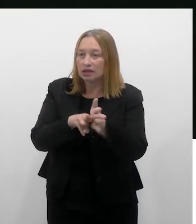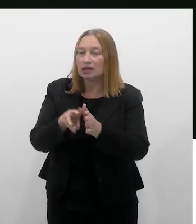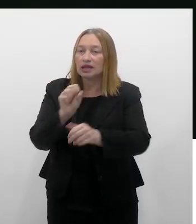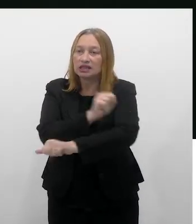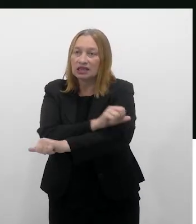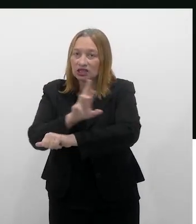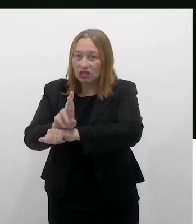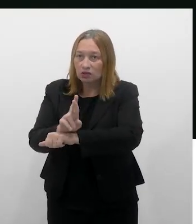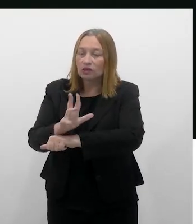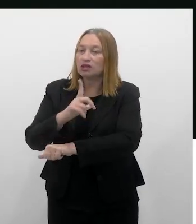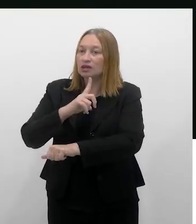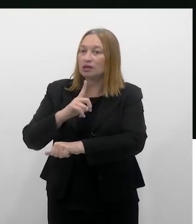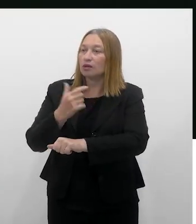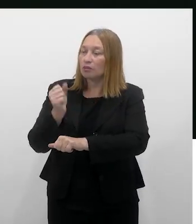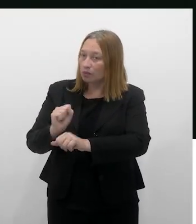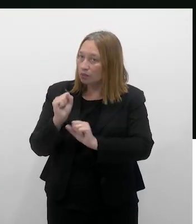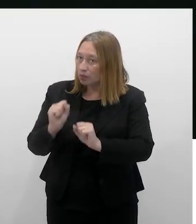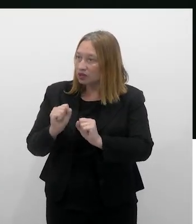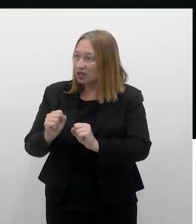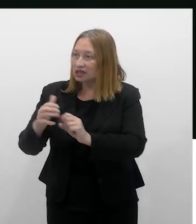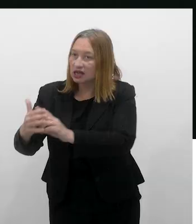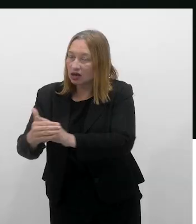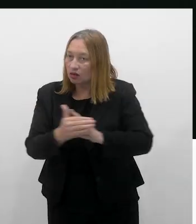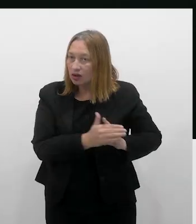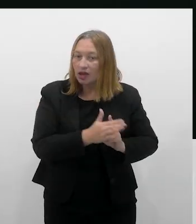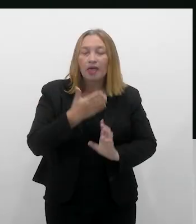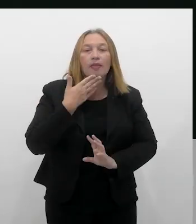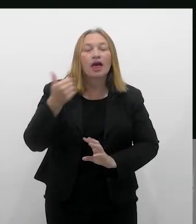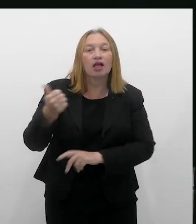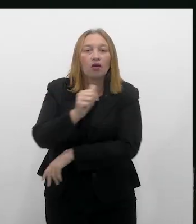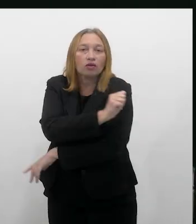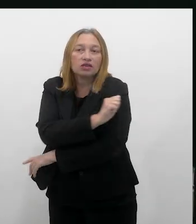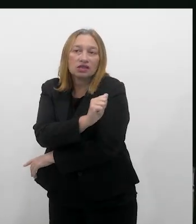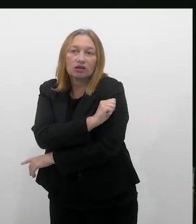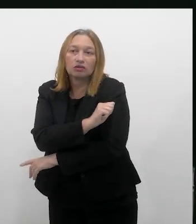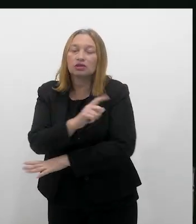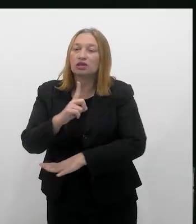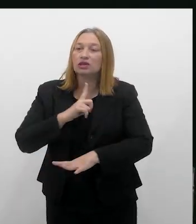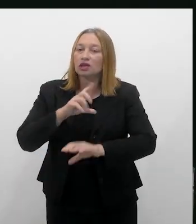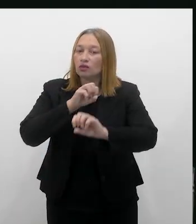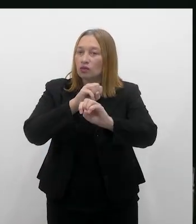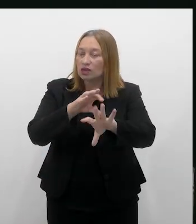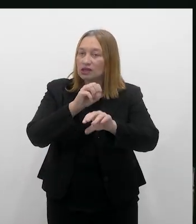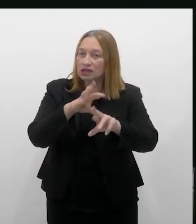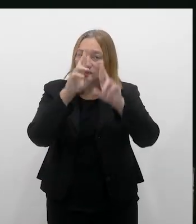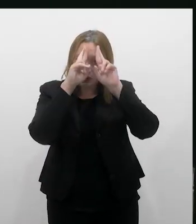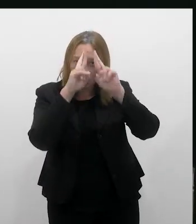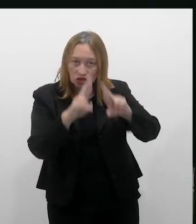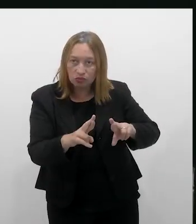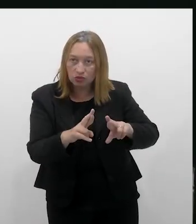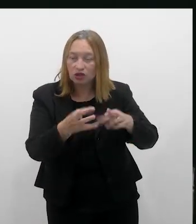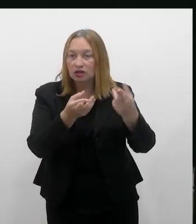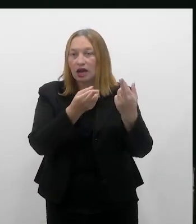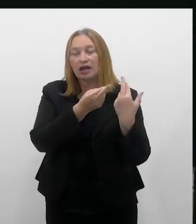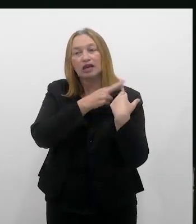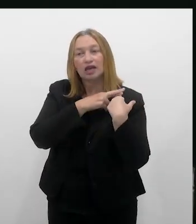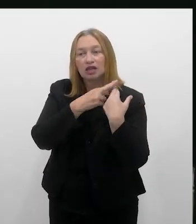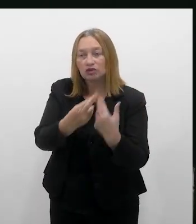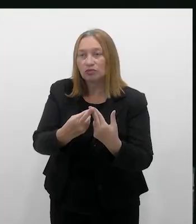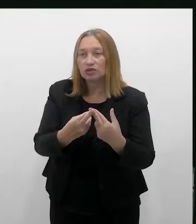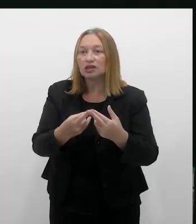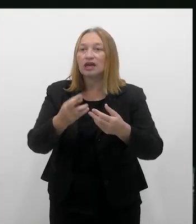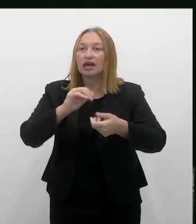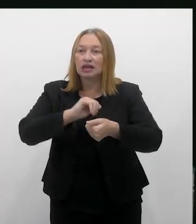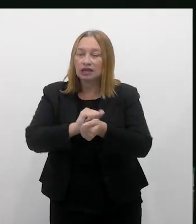que as salas de recurso pudessem abrigar melhor esses alunos, promovendo o ensino responsável